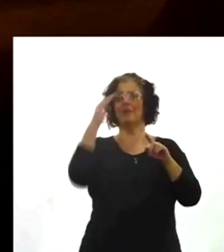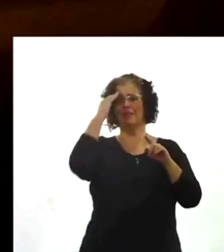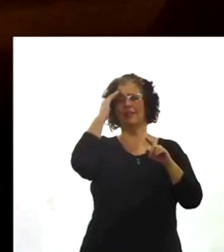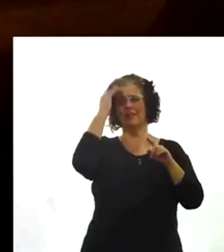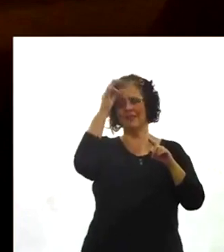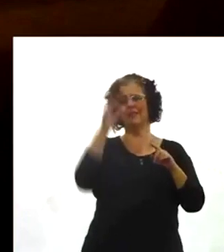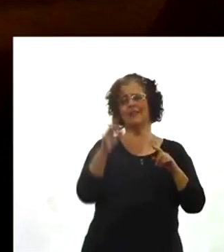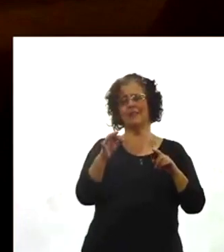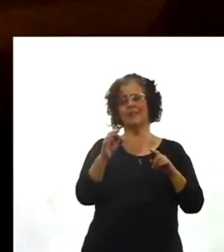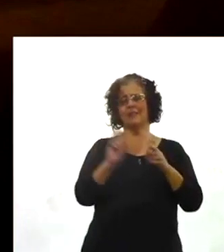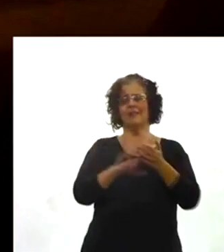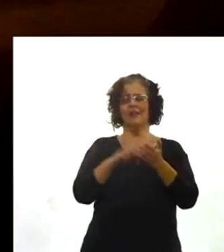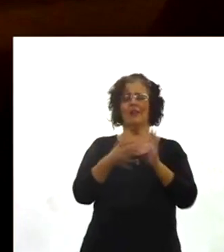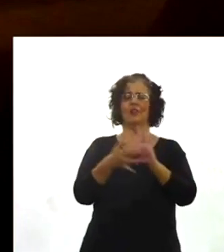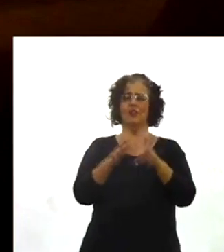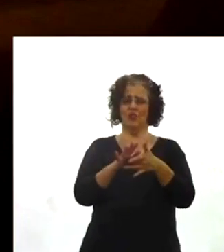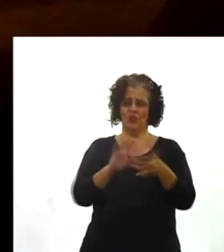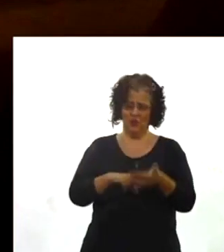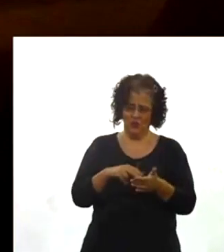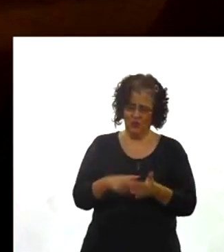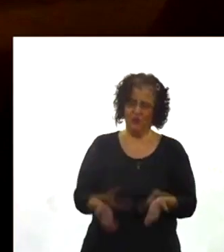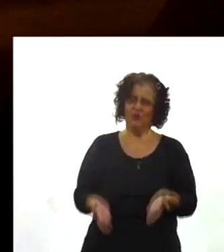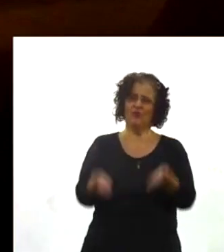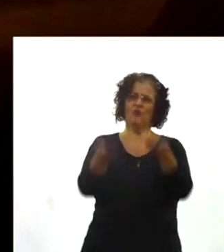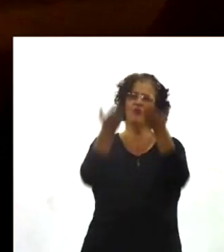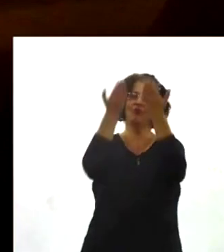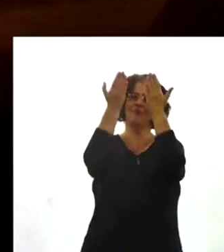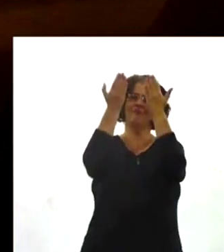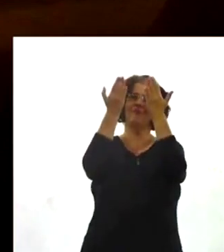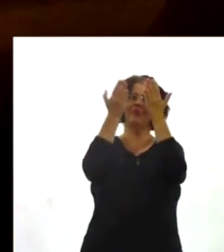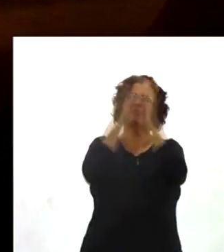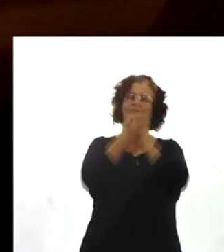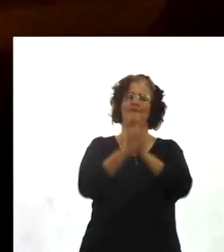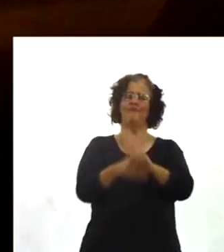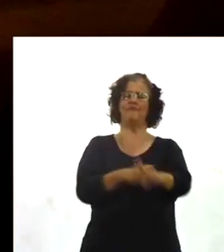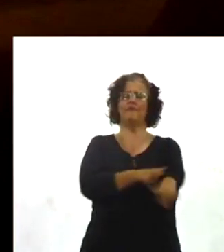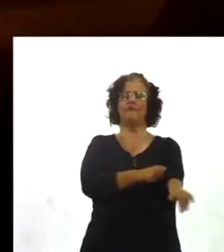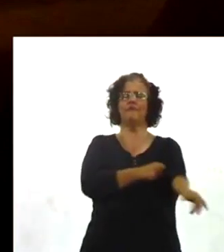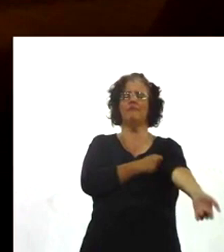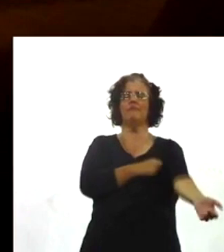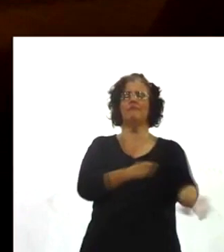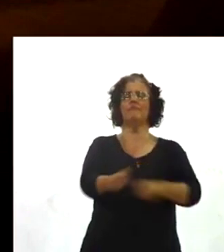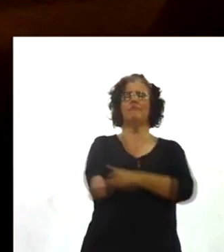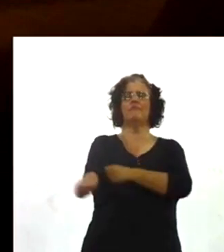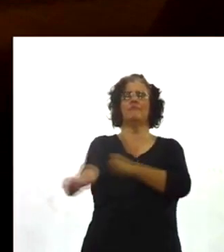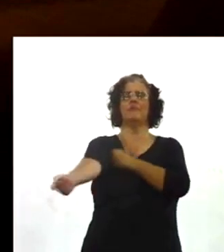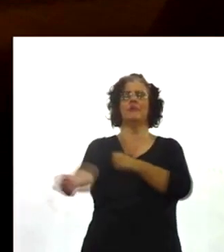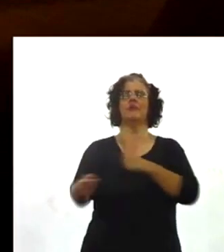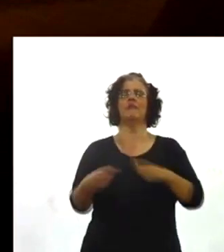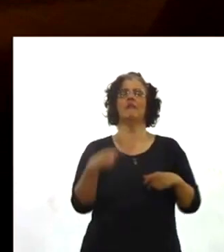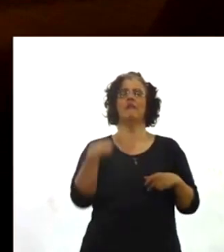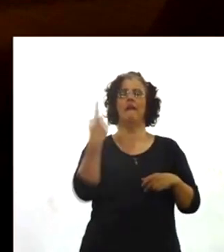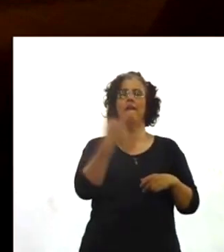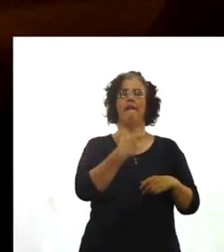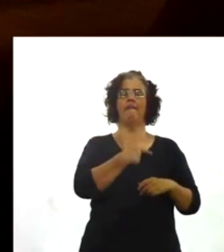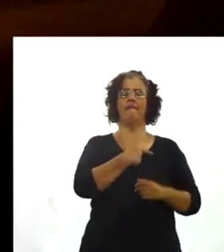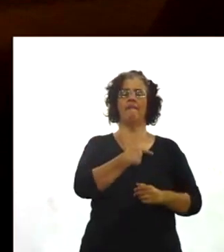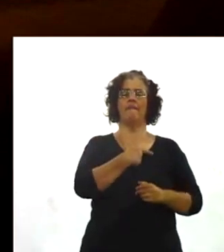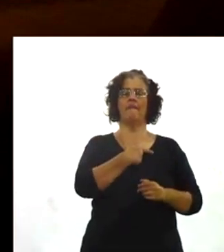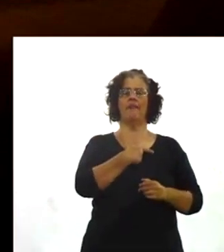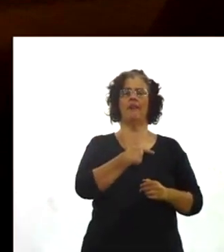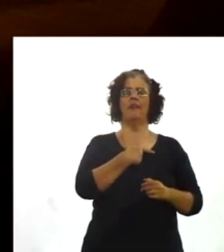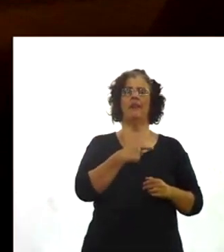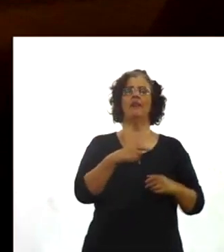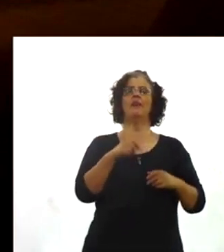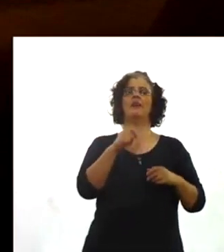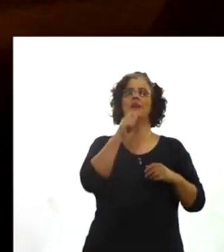qual nos livrou e livrará de toda a sorte de morte, em quem temos esperado e